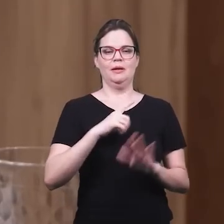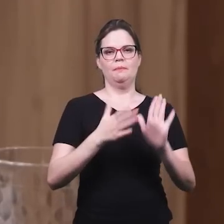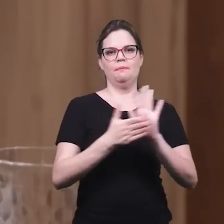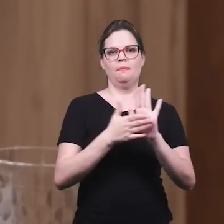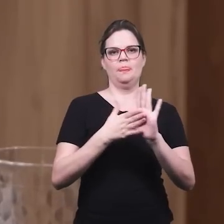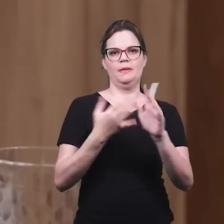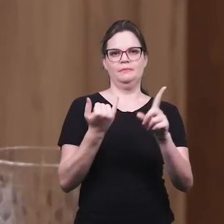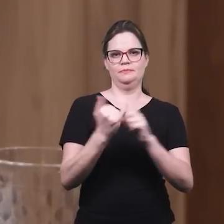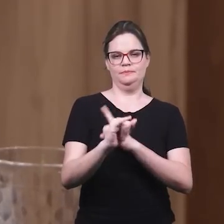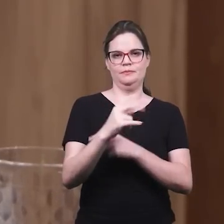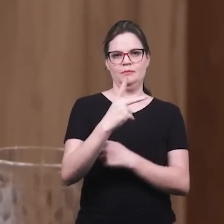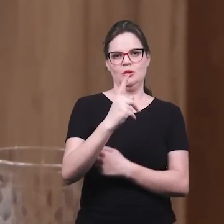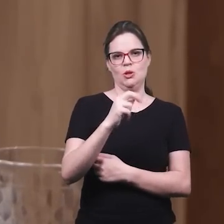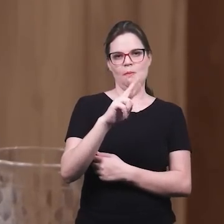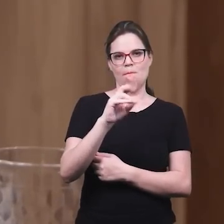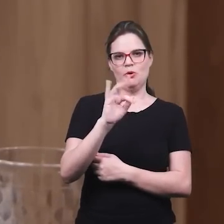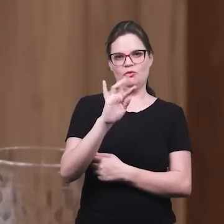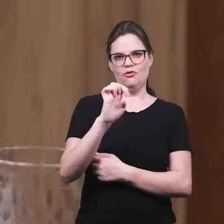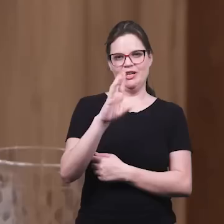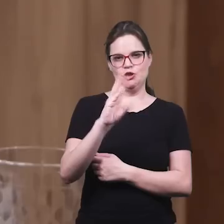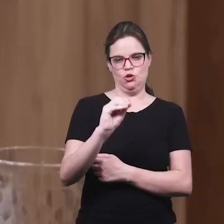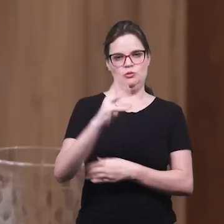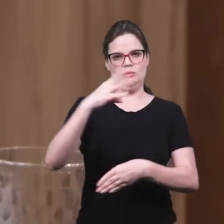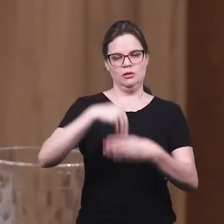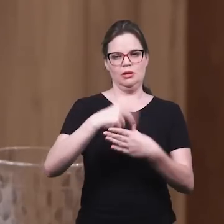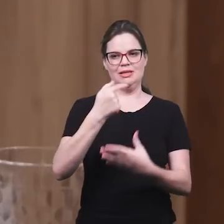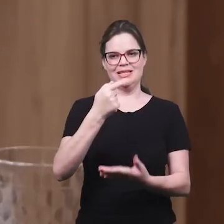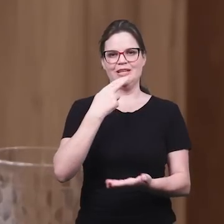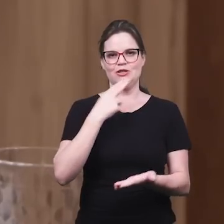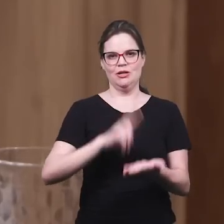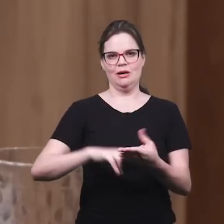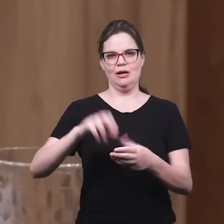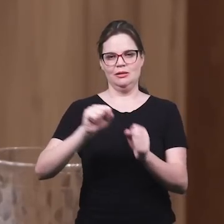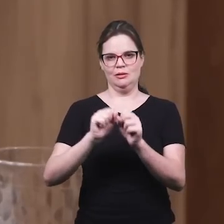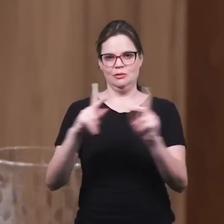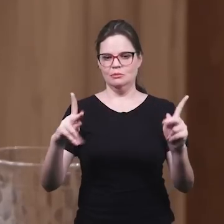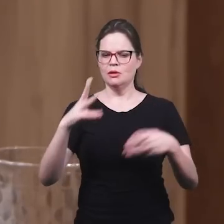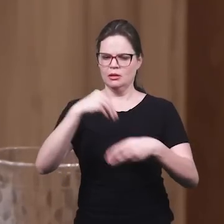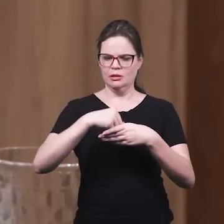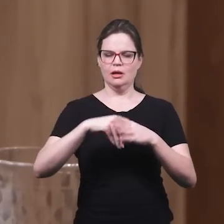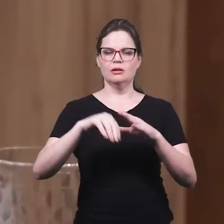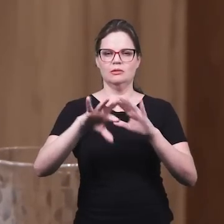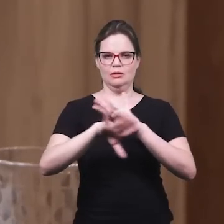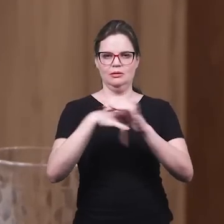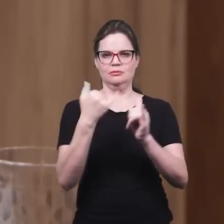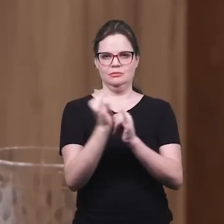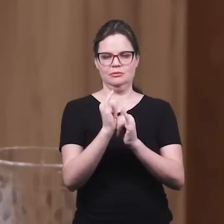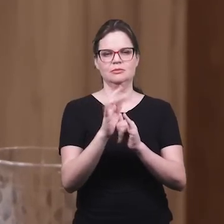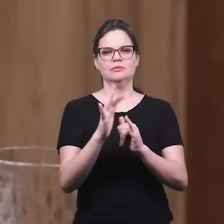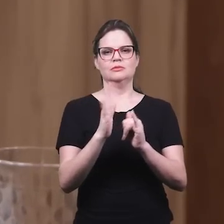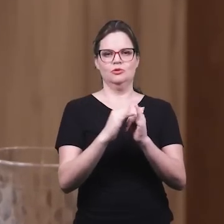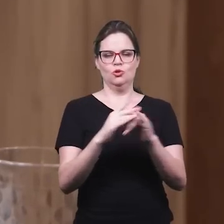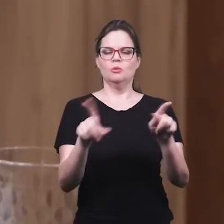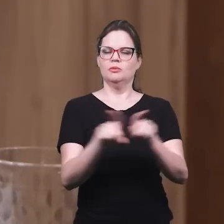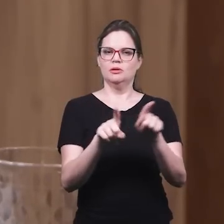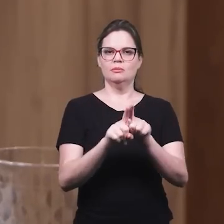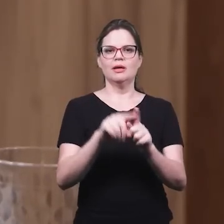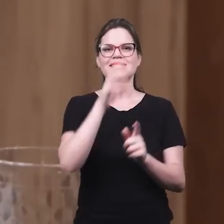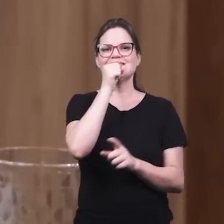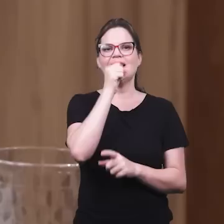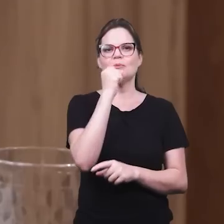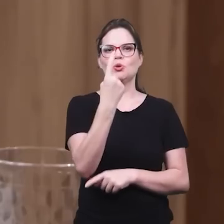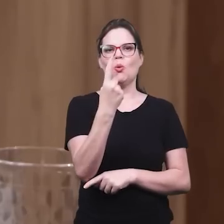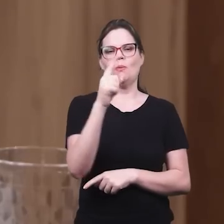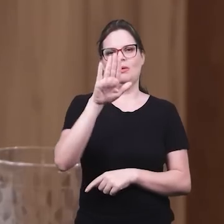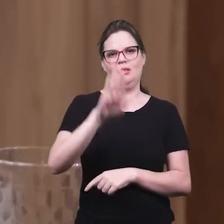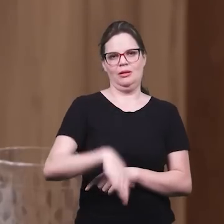da igreja nas 7 cartas do Apocalipse, tem sido apresentado no nosso canal de YouTube, e também todos os sábados, né, a 1h da tarde,